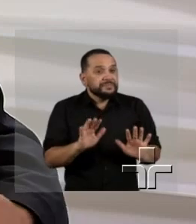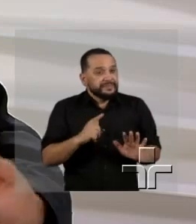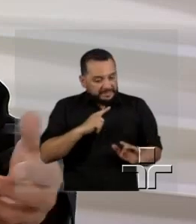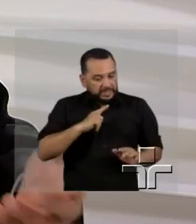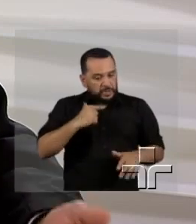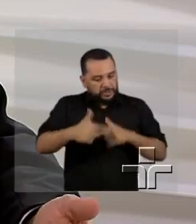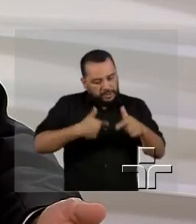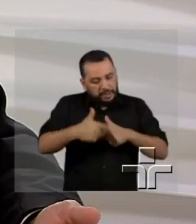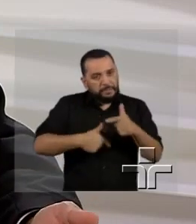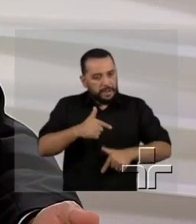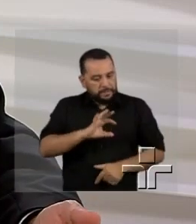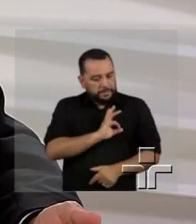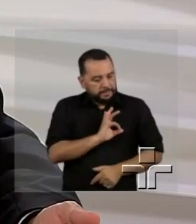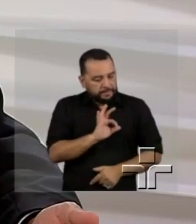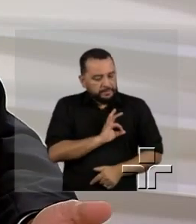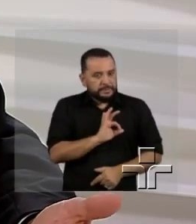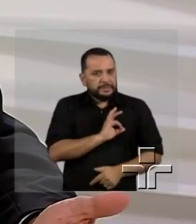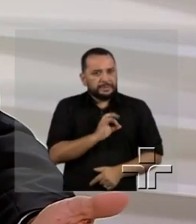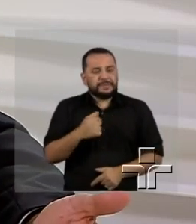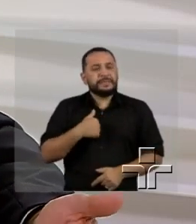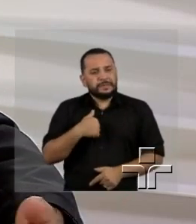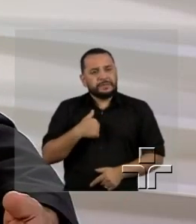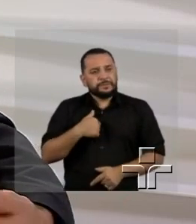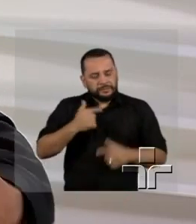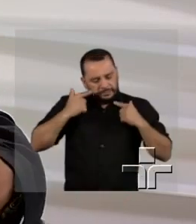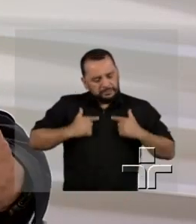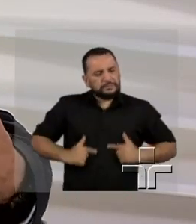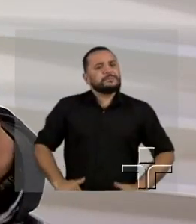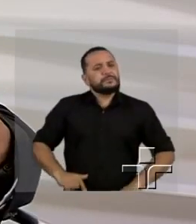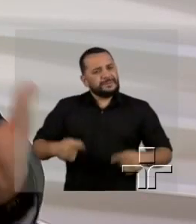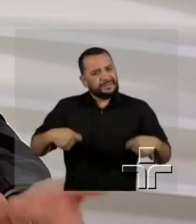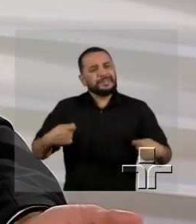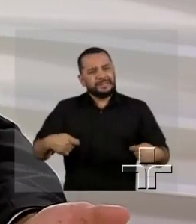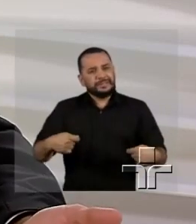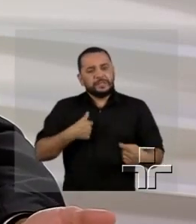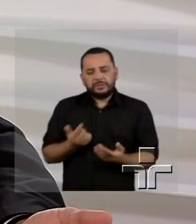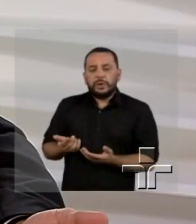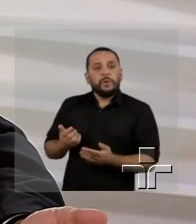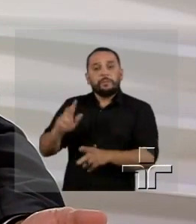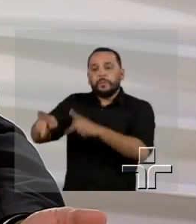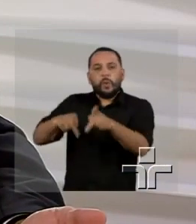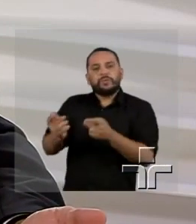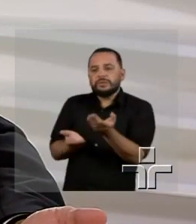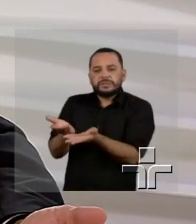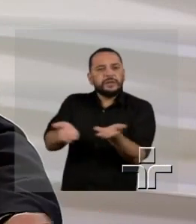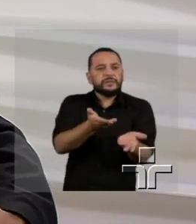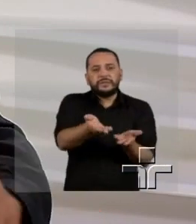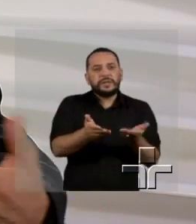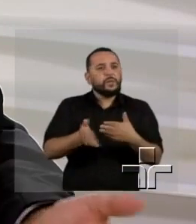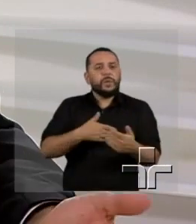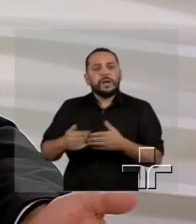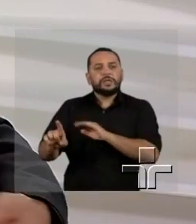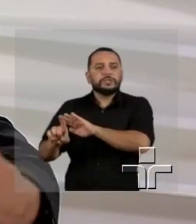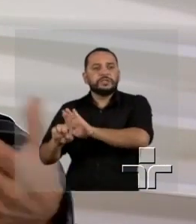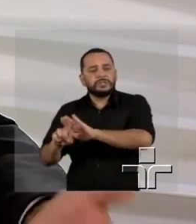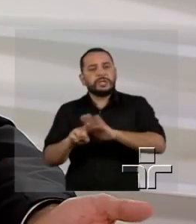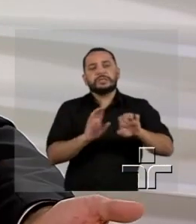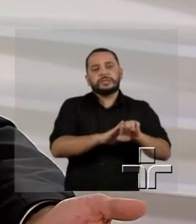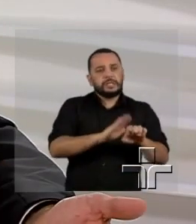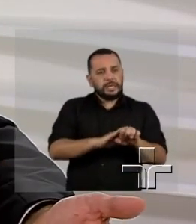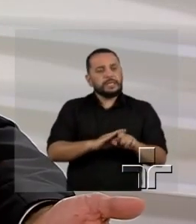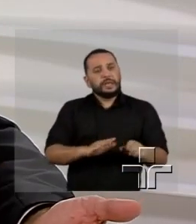A outra coisa, eu não sei até que ponto o vereador aí, ele é habilitado assim para tratar de assuntos nacionais, né? Eu não sei